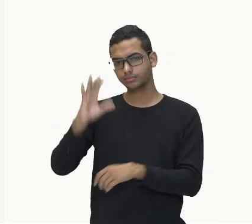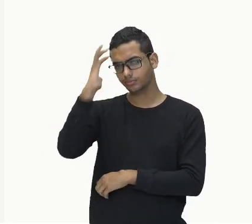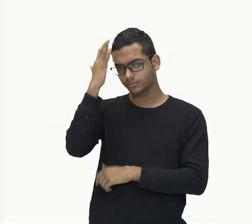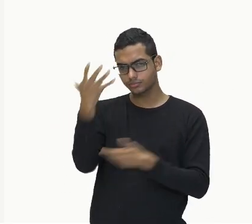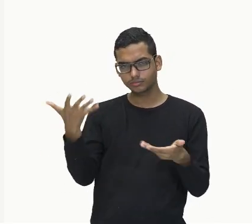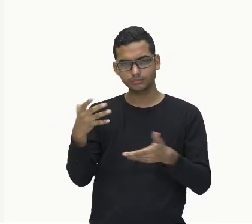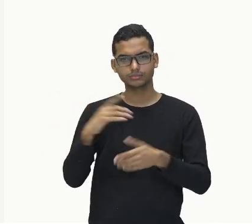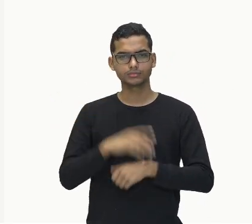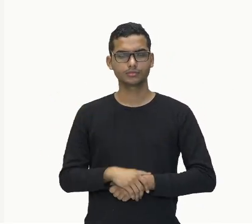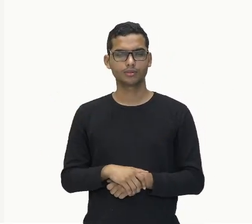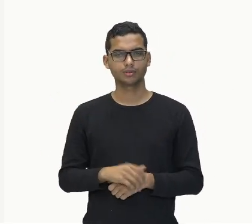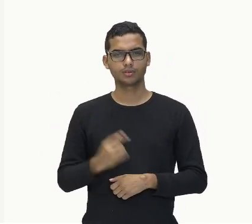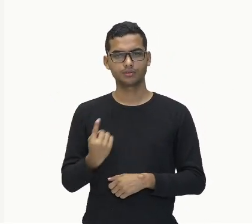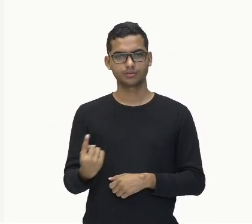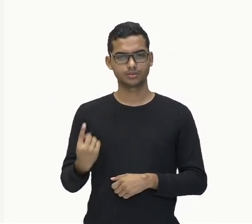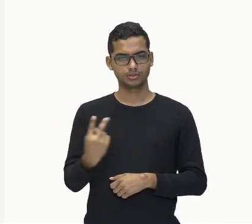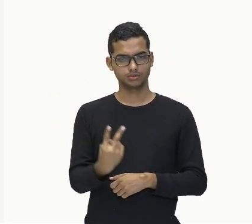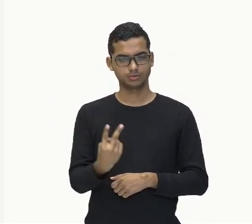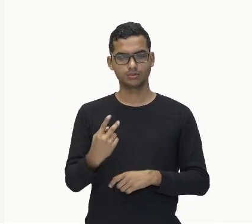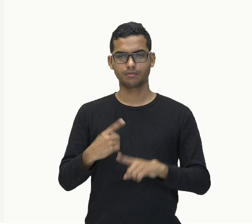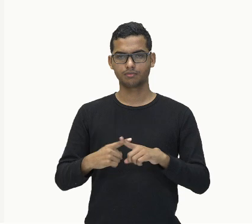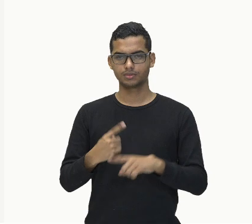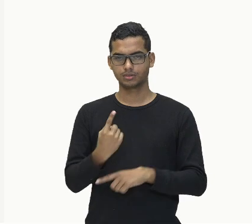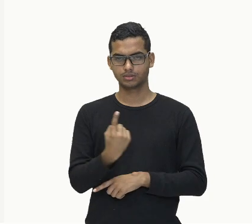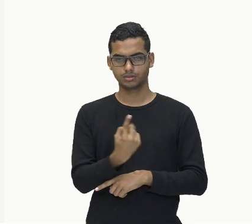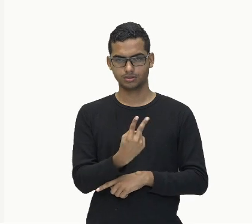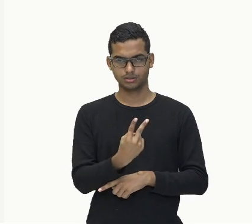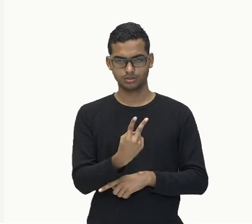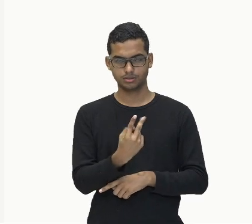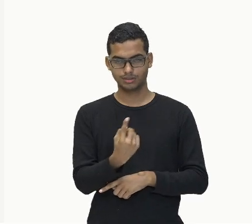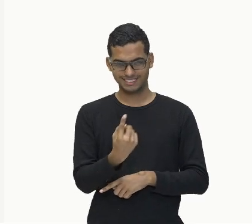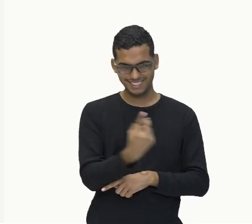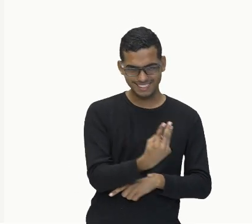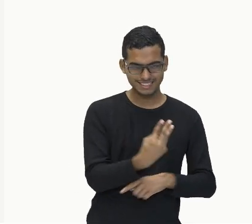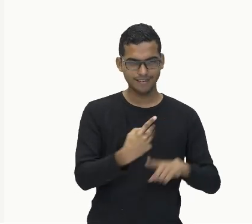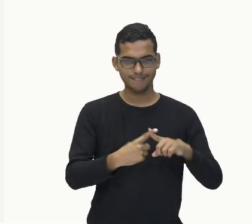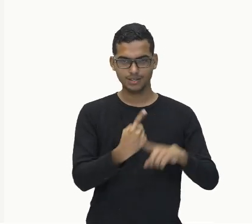multiplicação, 21 vezes 13 vezes 11 é igual a